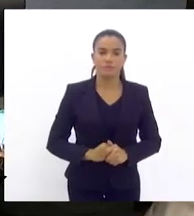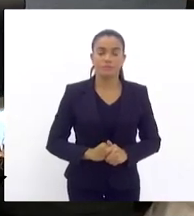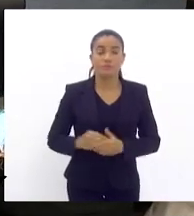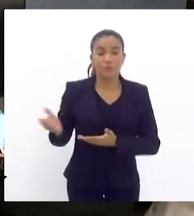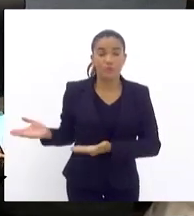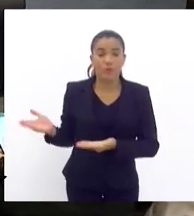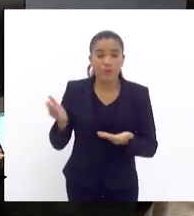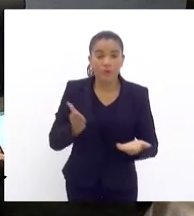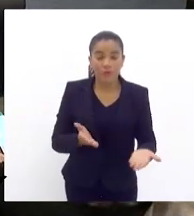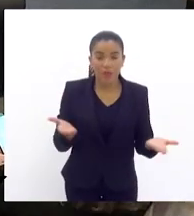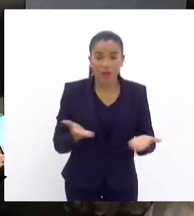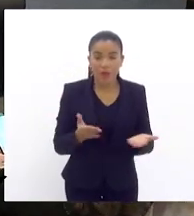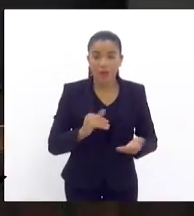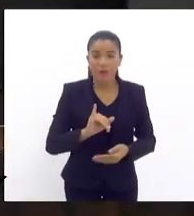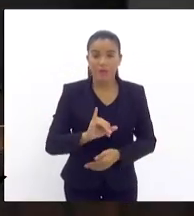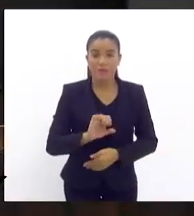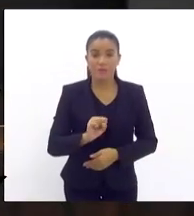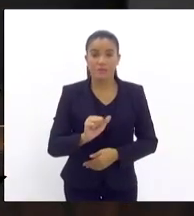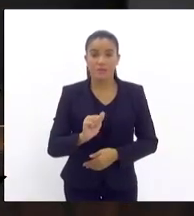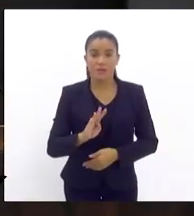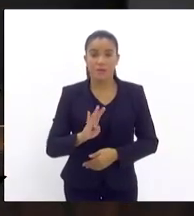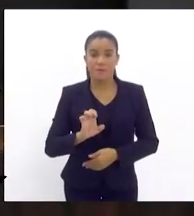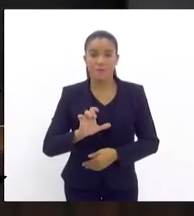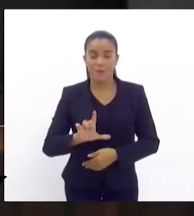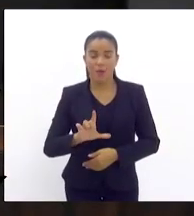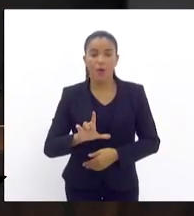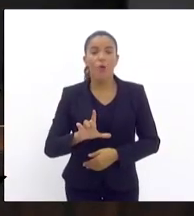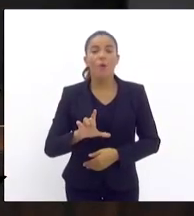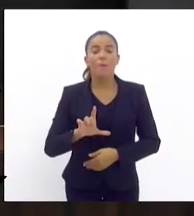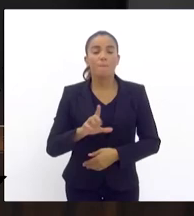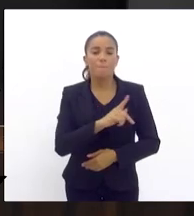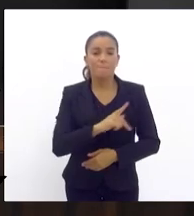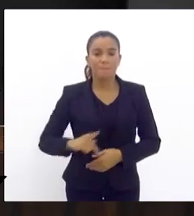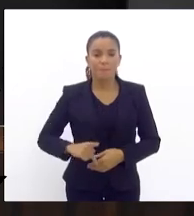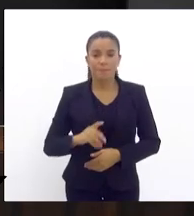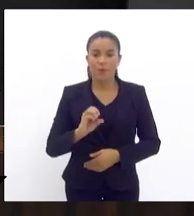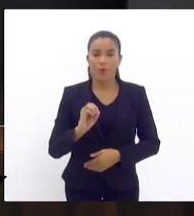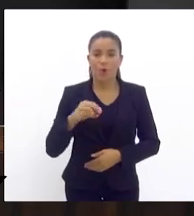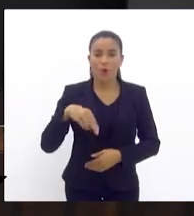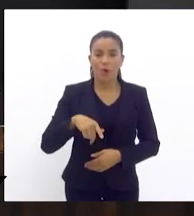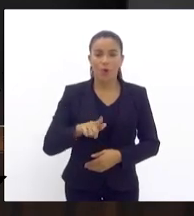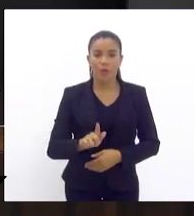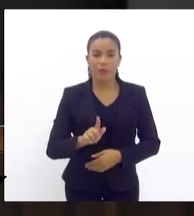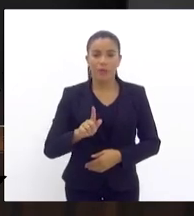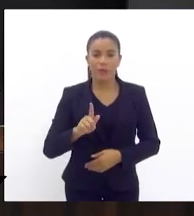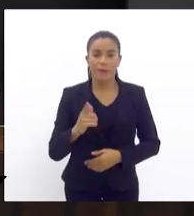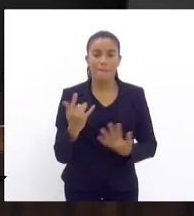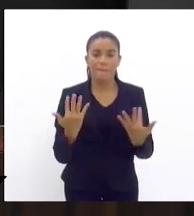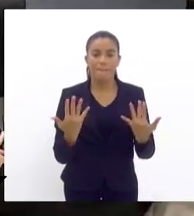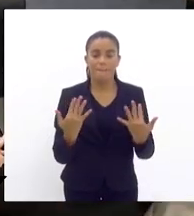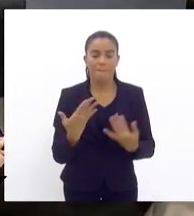Convido agora a Isabel Cristina, presidente da ONG Mão Amiga, por favor.